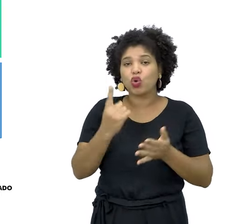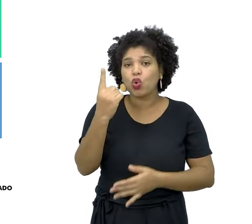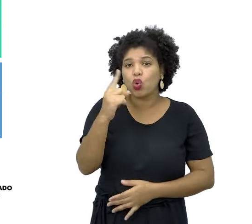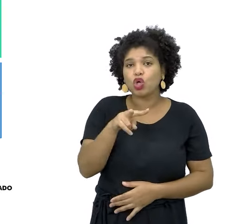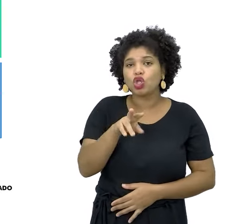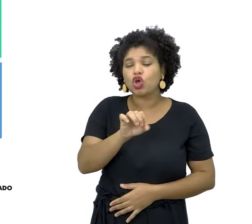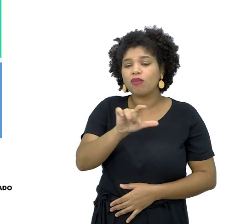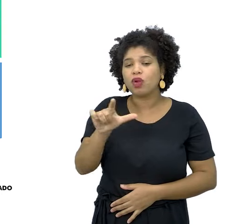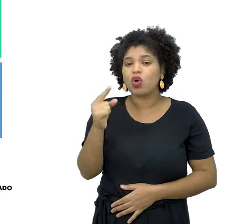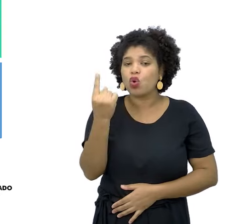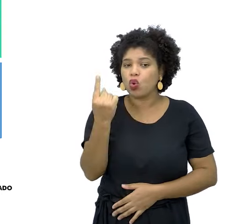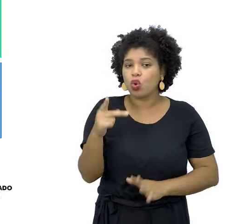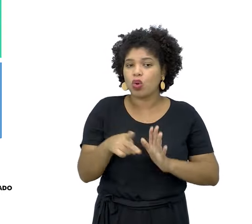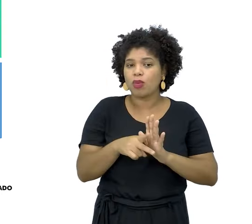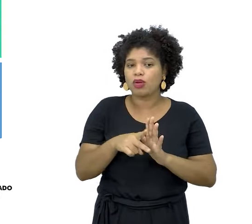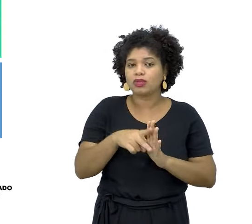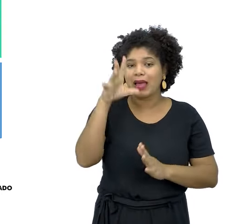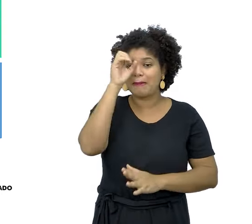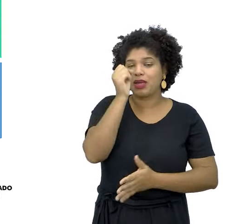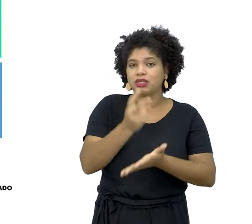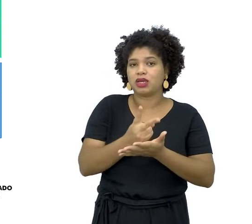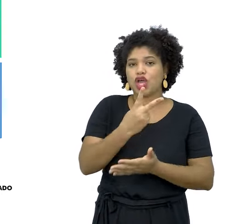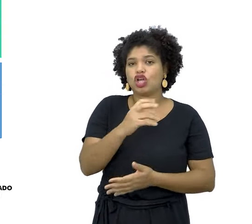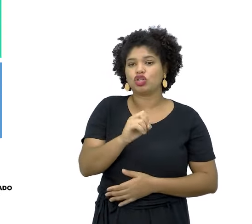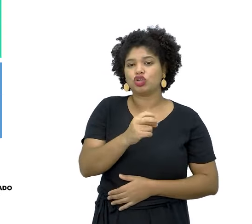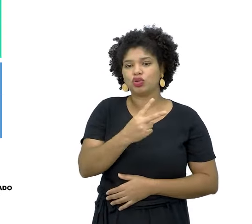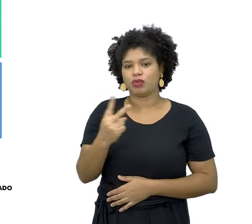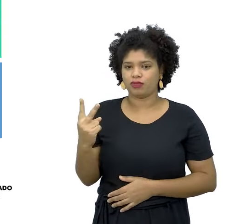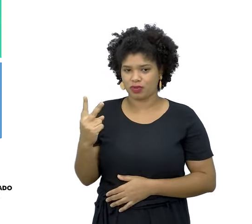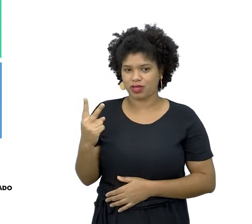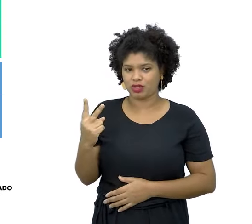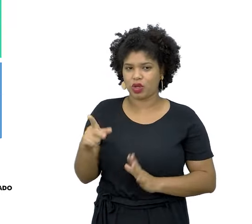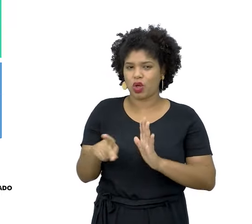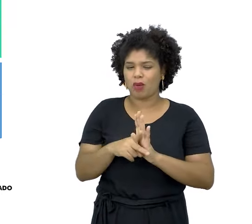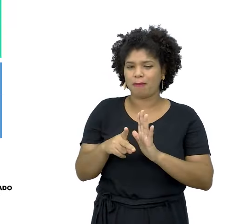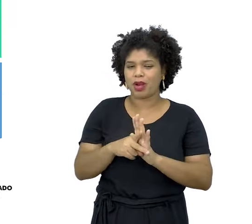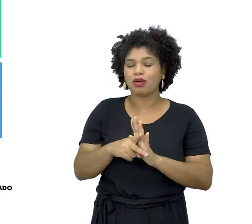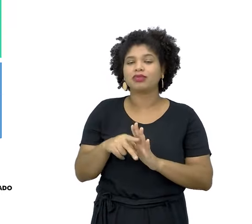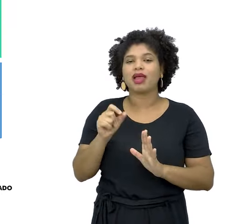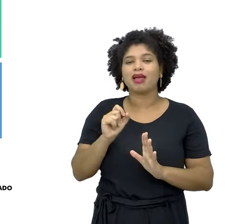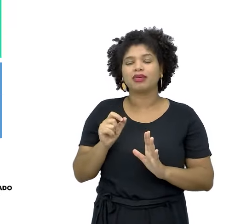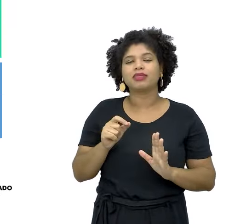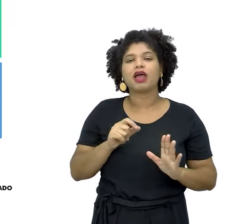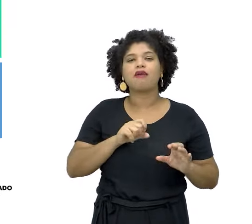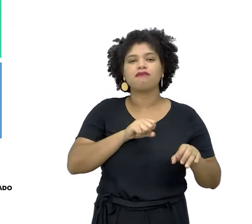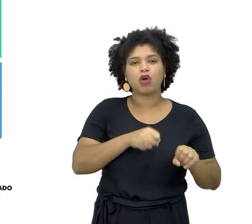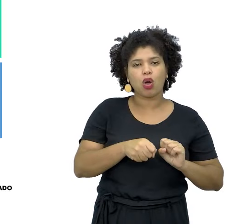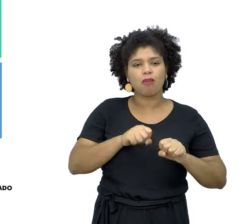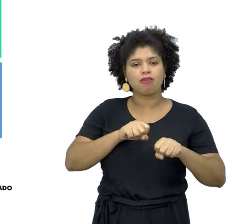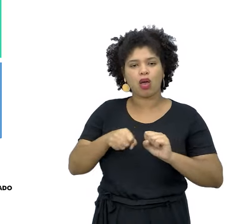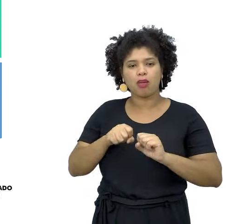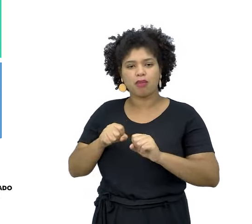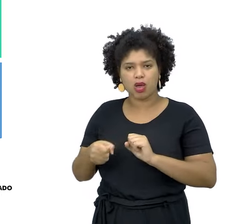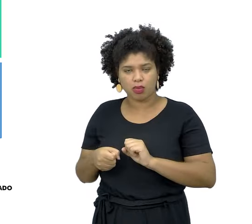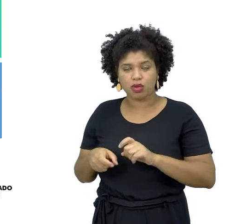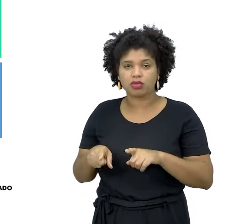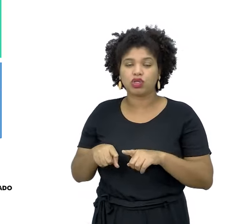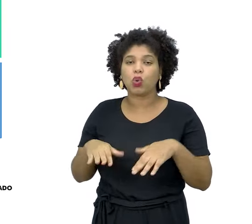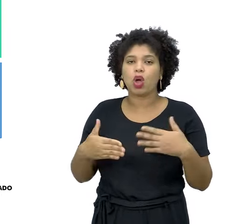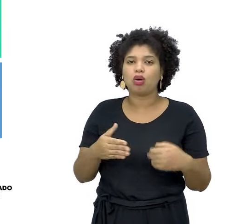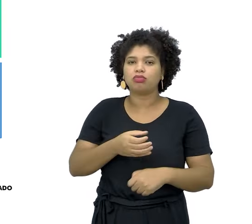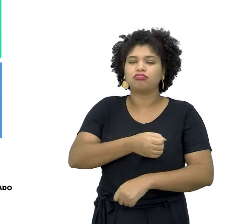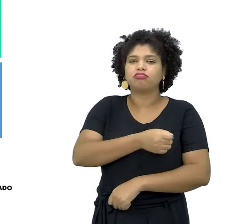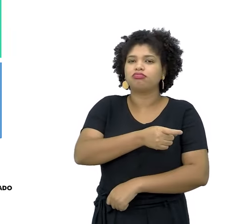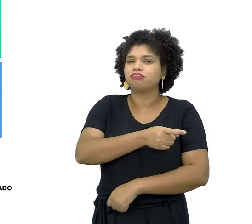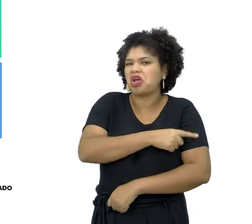1 do material Aprender Sempre 2022, à luz das formações de etapa e de ano série. Então, eu vou ter que